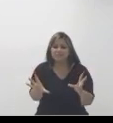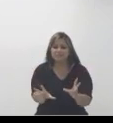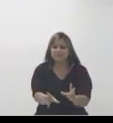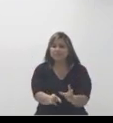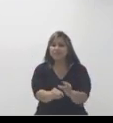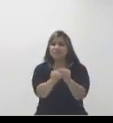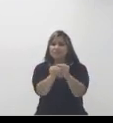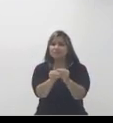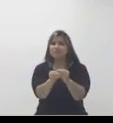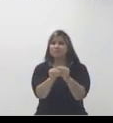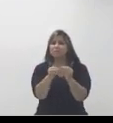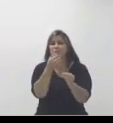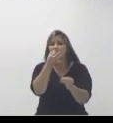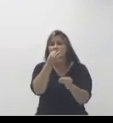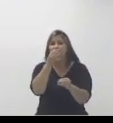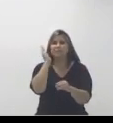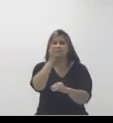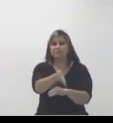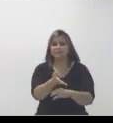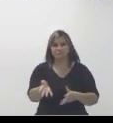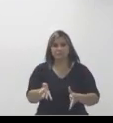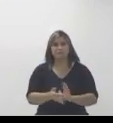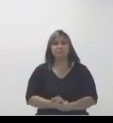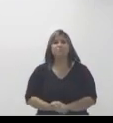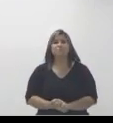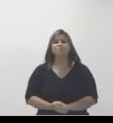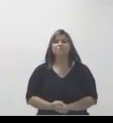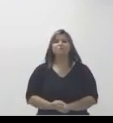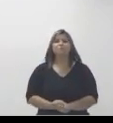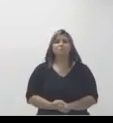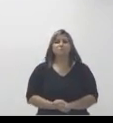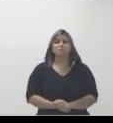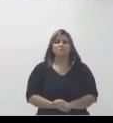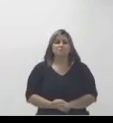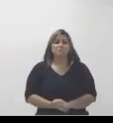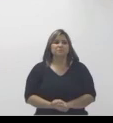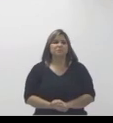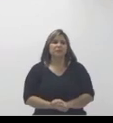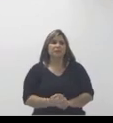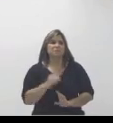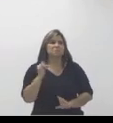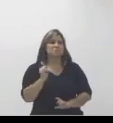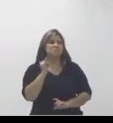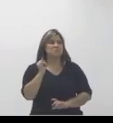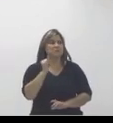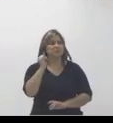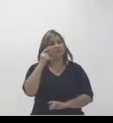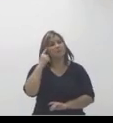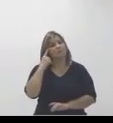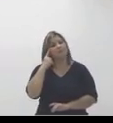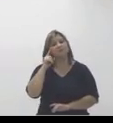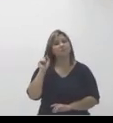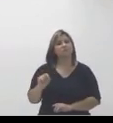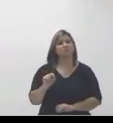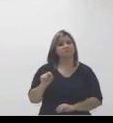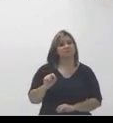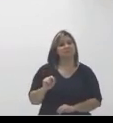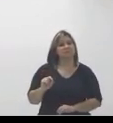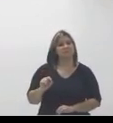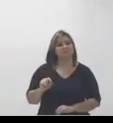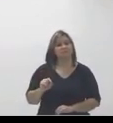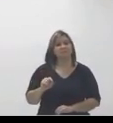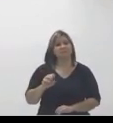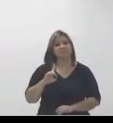tem tentado juntar que as questões que acho interessante a gente frisar aqui né o dardo